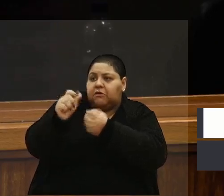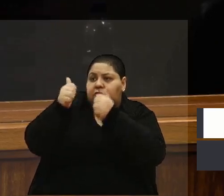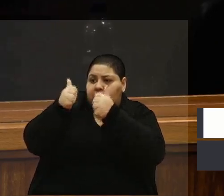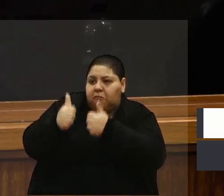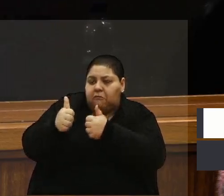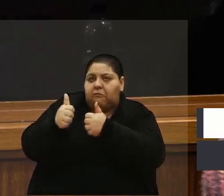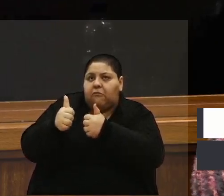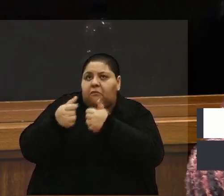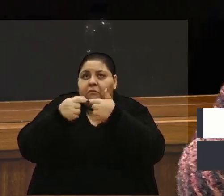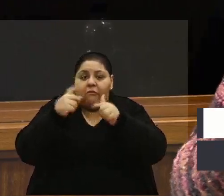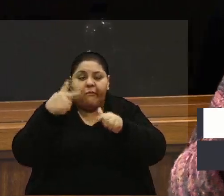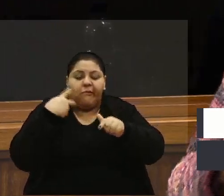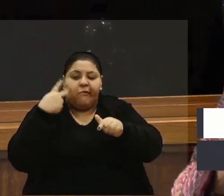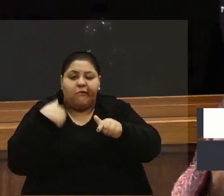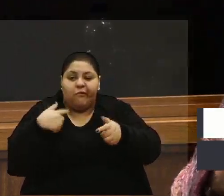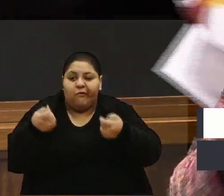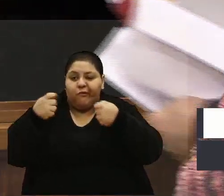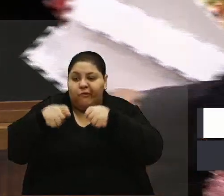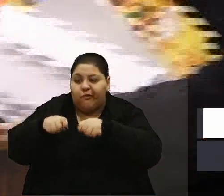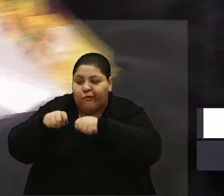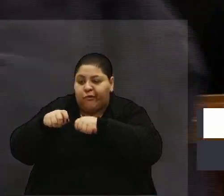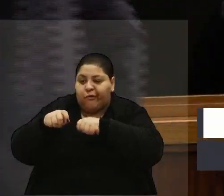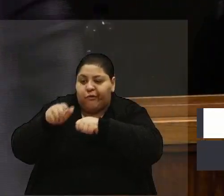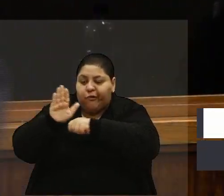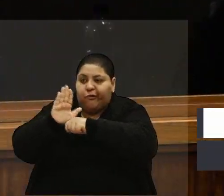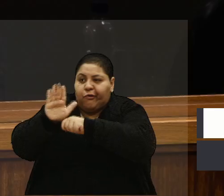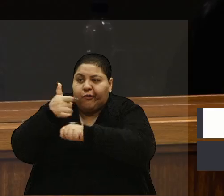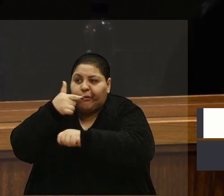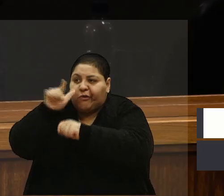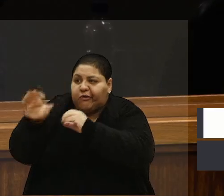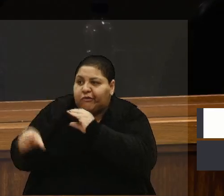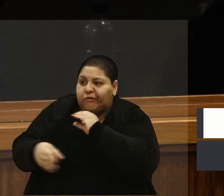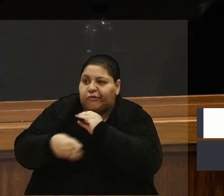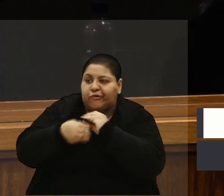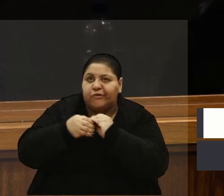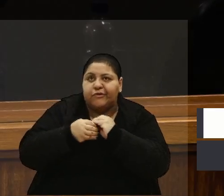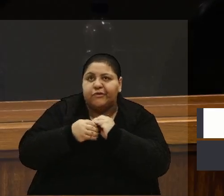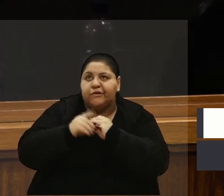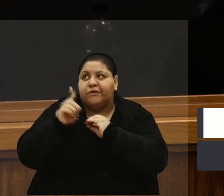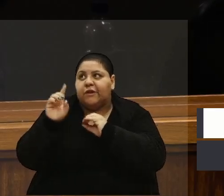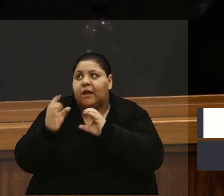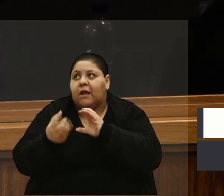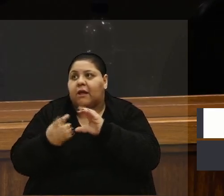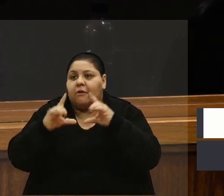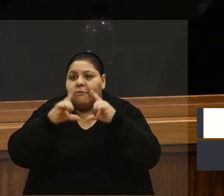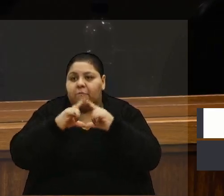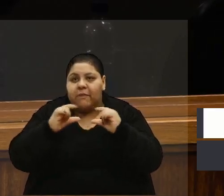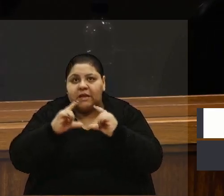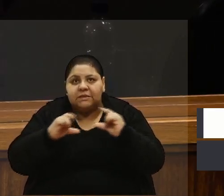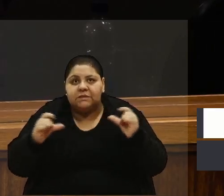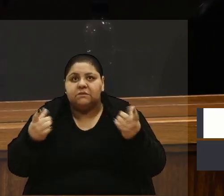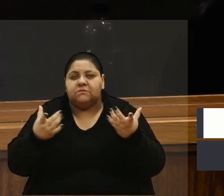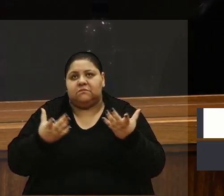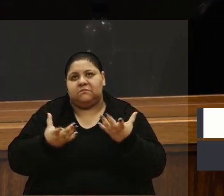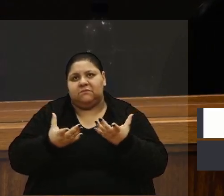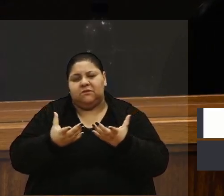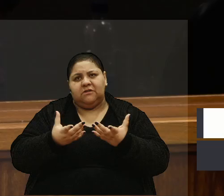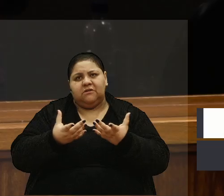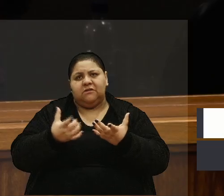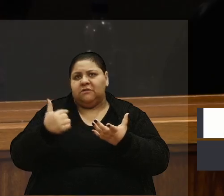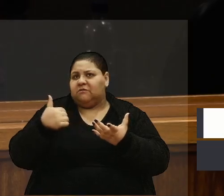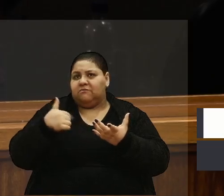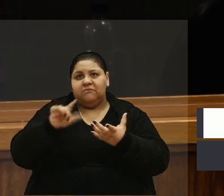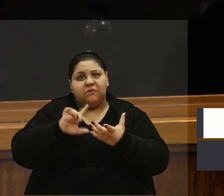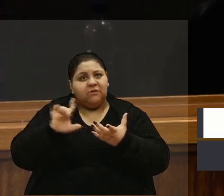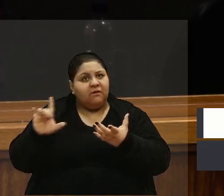disso, mas, vereadora, eu preciso da sua ajuda para conseguir uma emenda lá em Brasília. Gente, não é